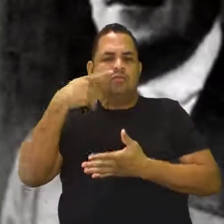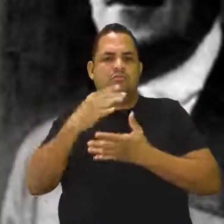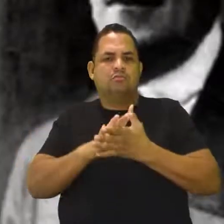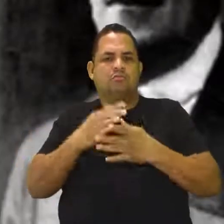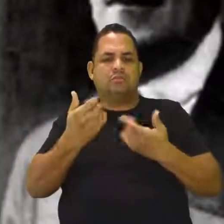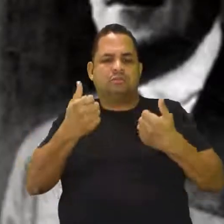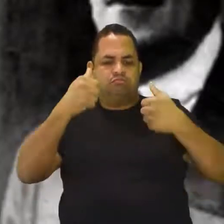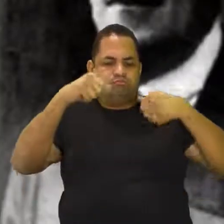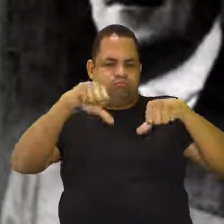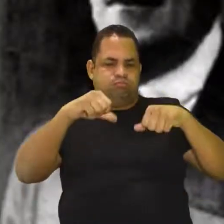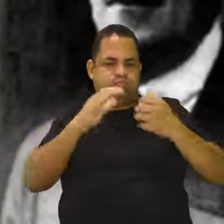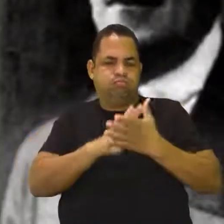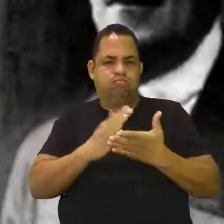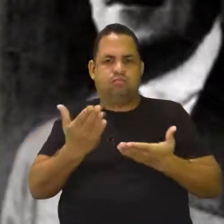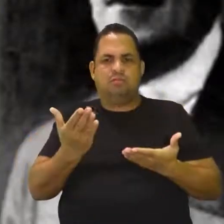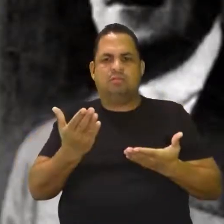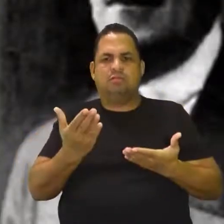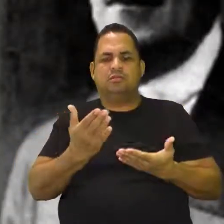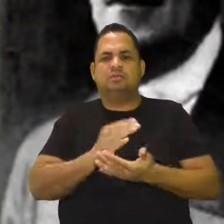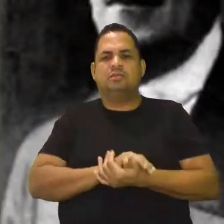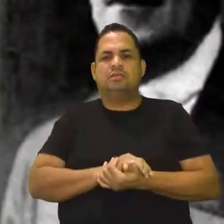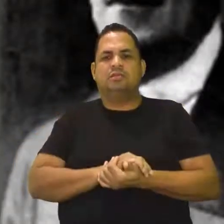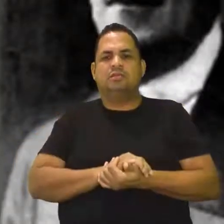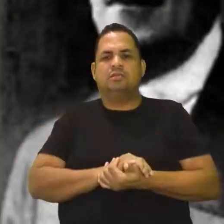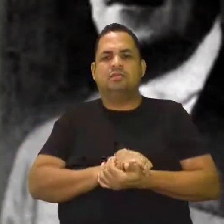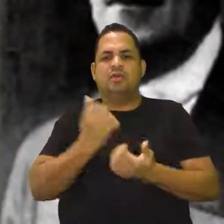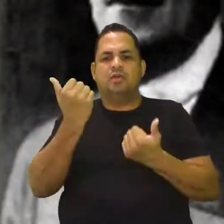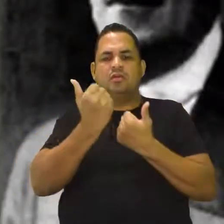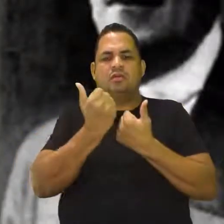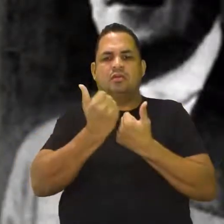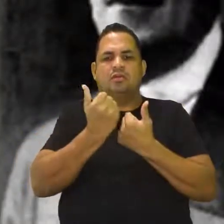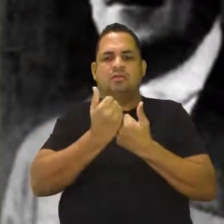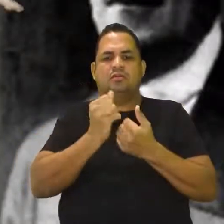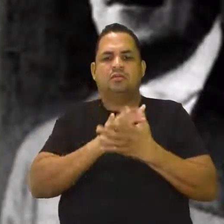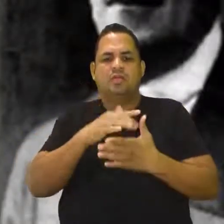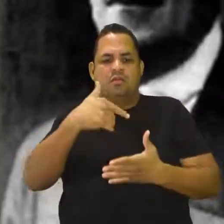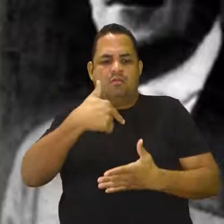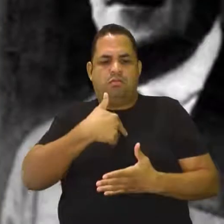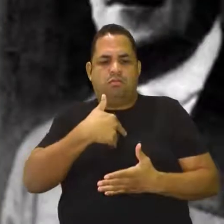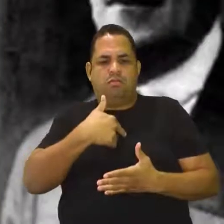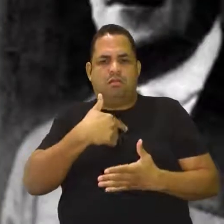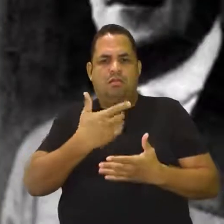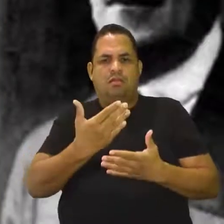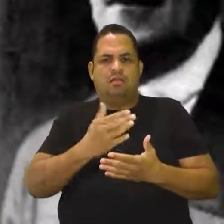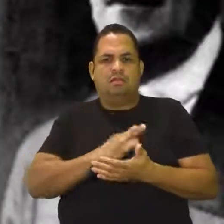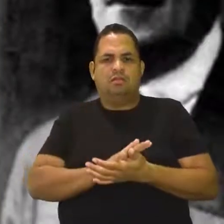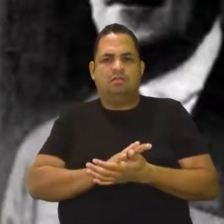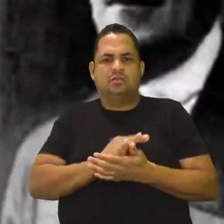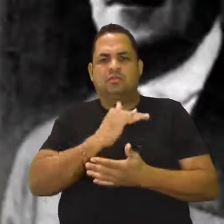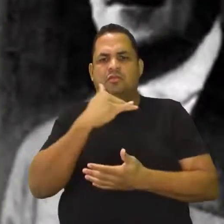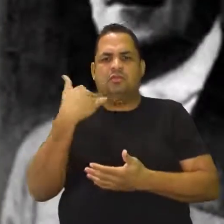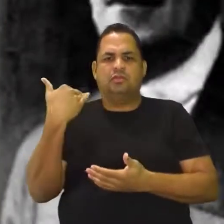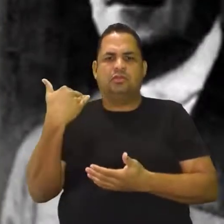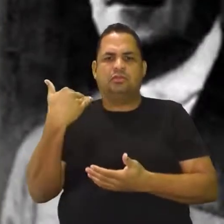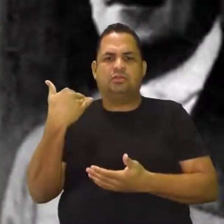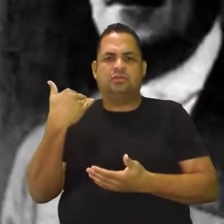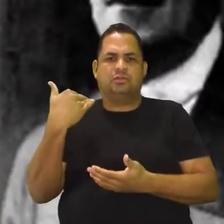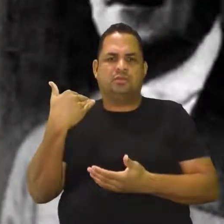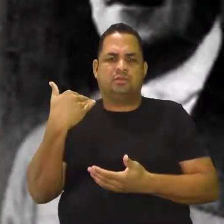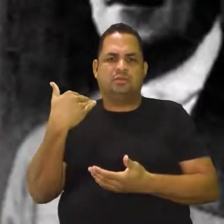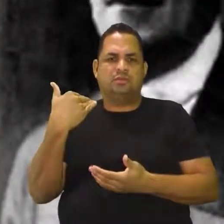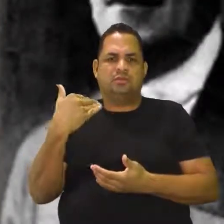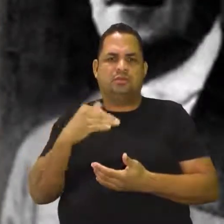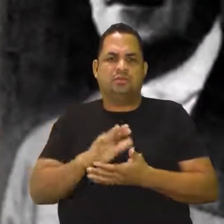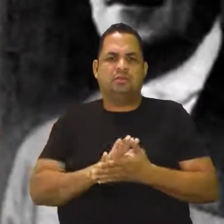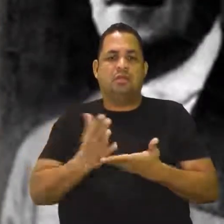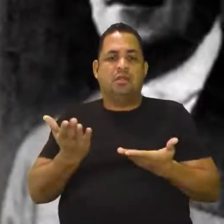crise que está acontecendo. O vice de Getúlio Vargas, João Pessoa, é assassinado. Então,